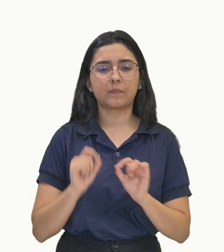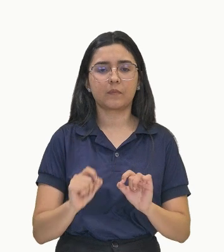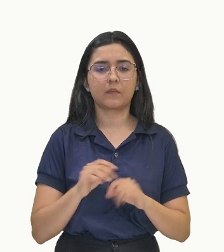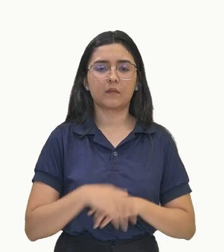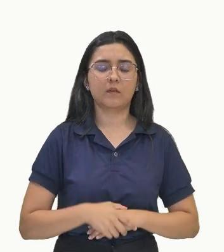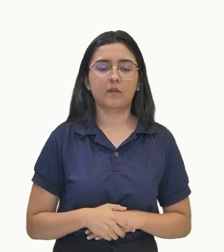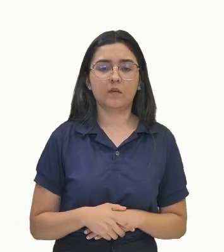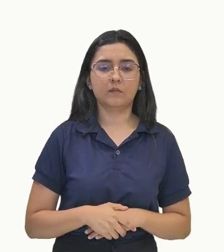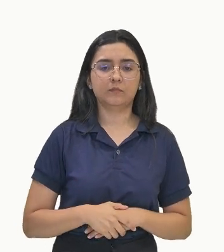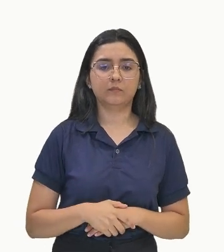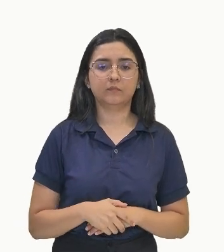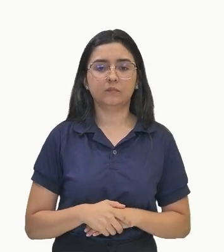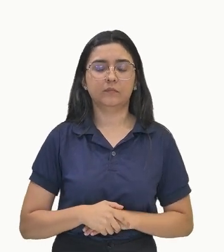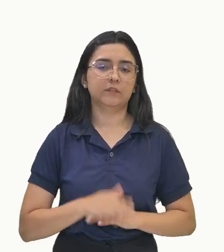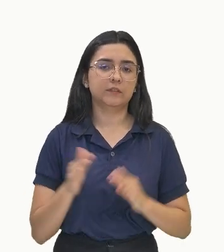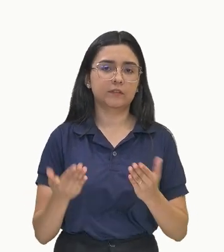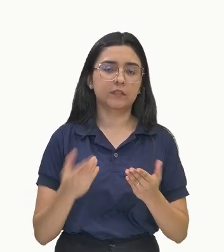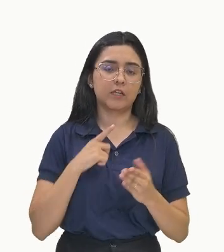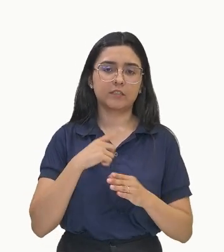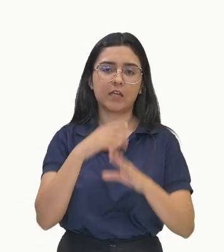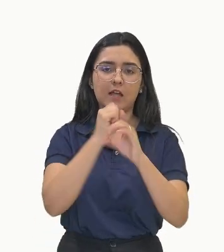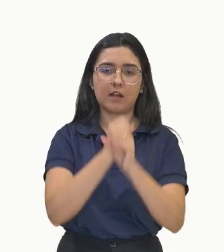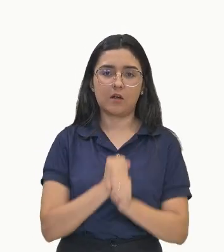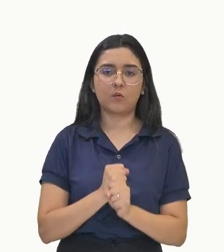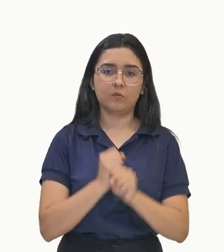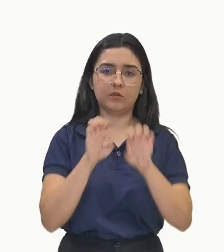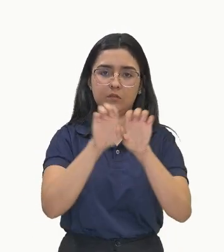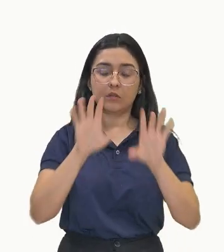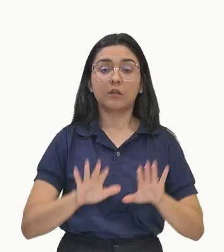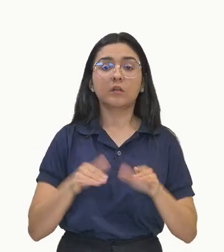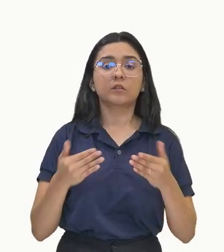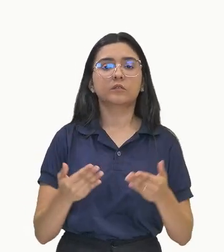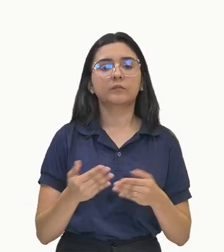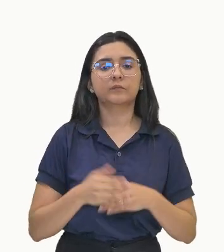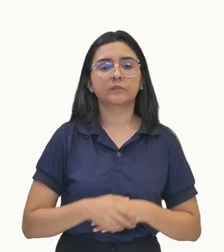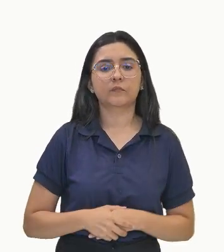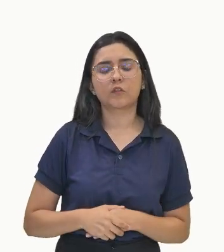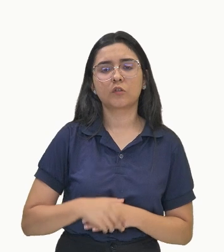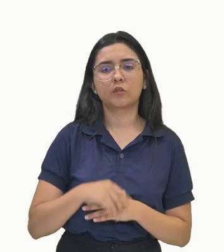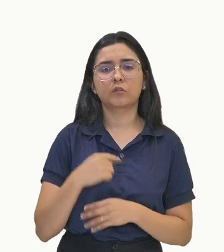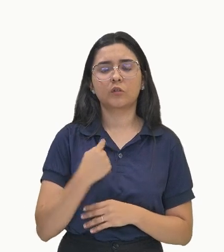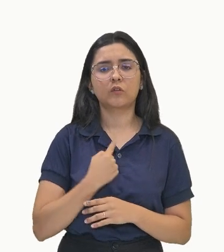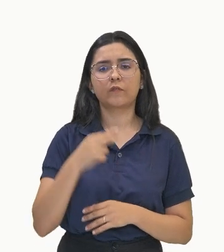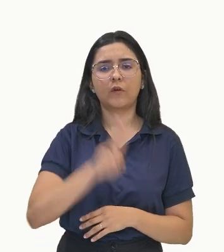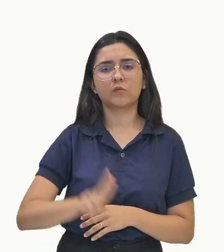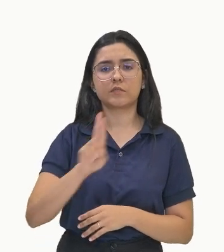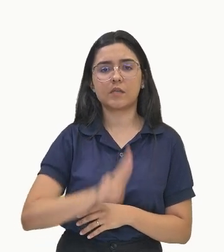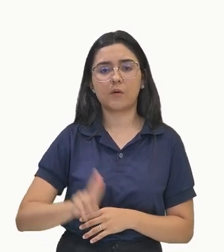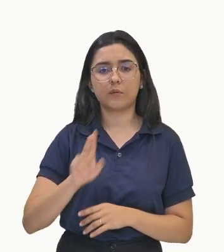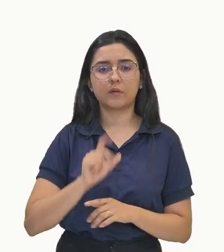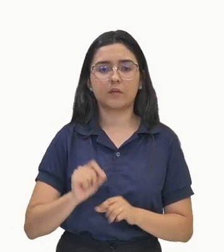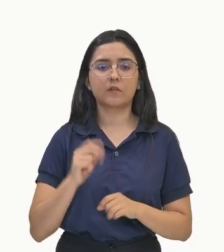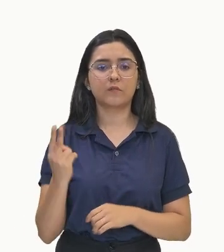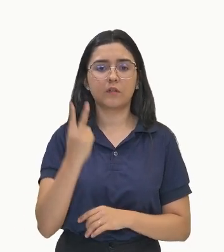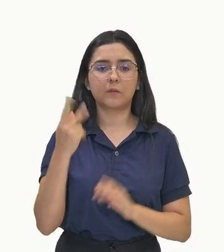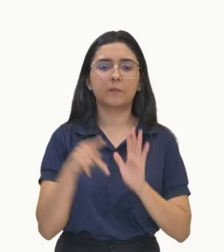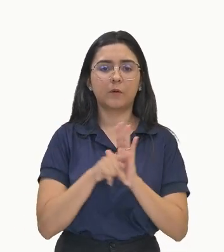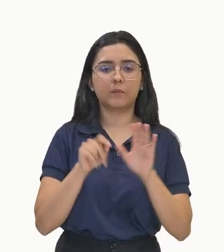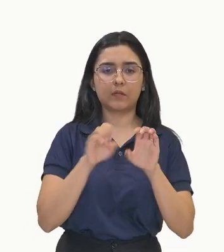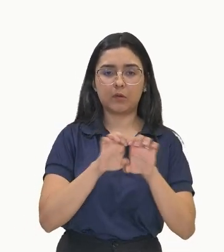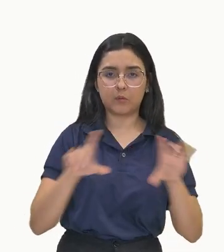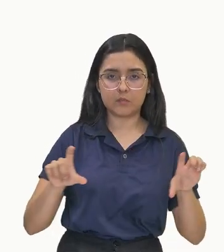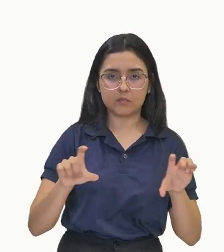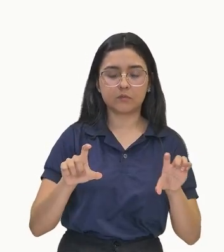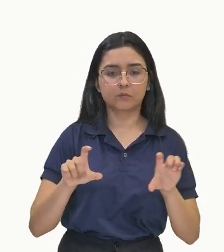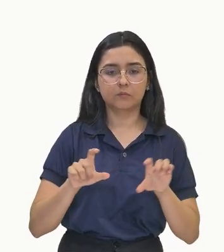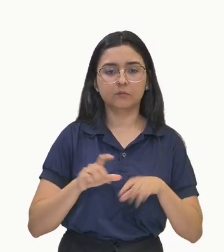aula estar cálculo estequiométrico, nós não vamos utilizar aqui os valores da equação,